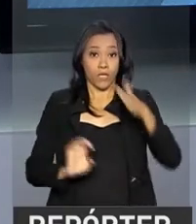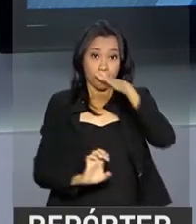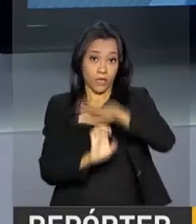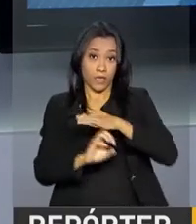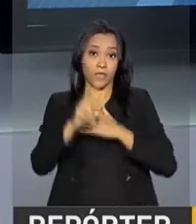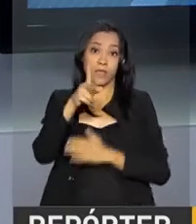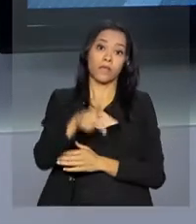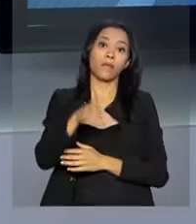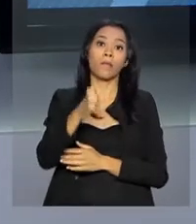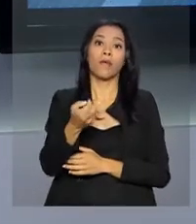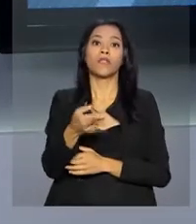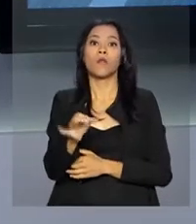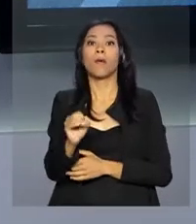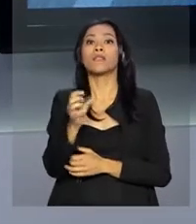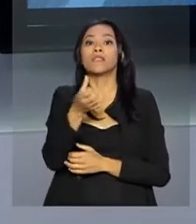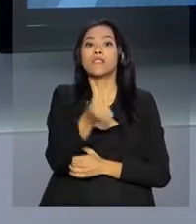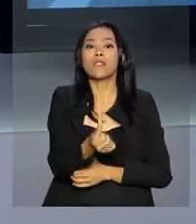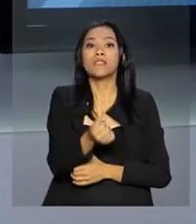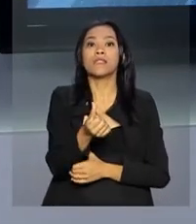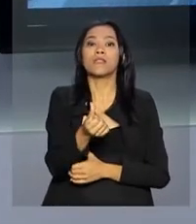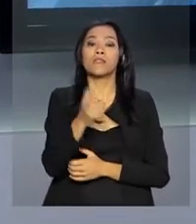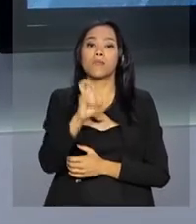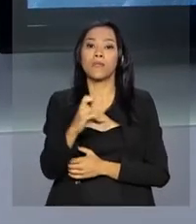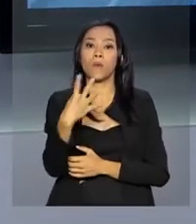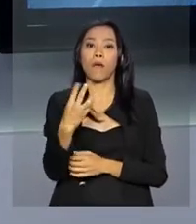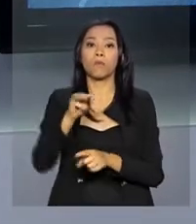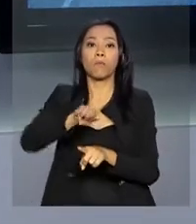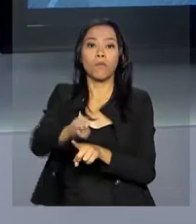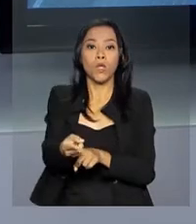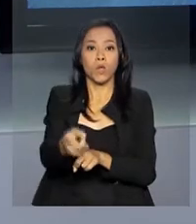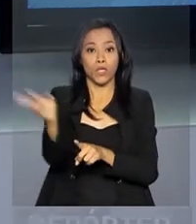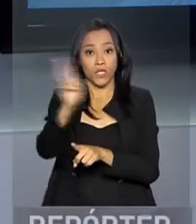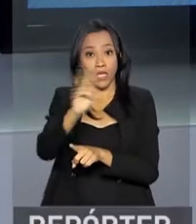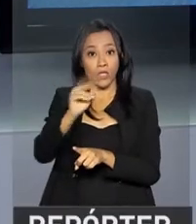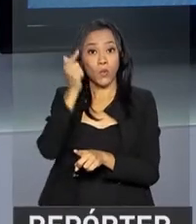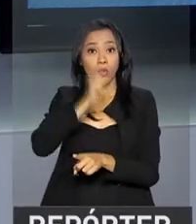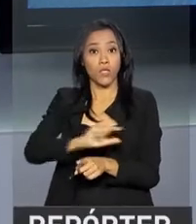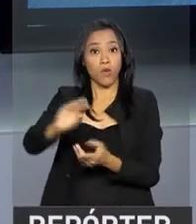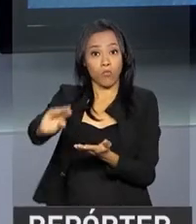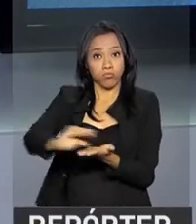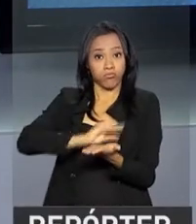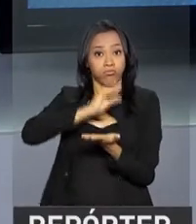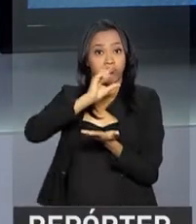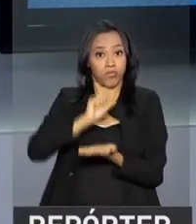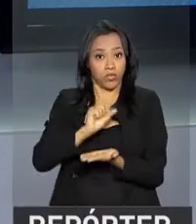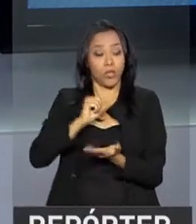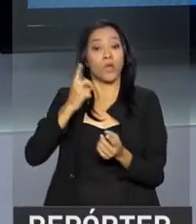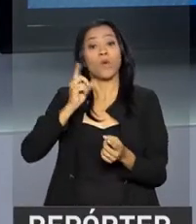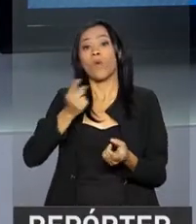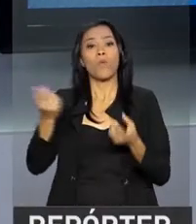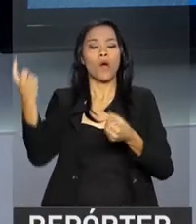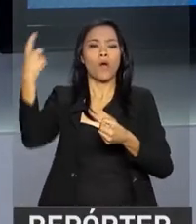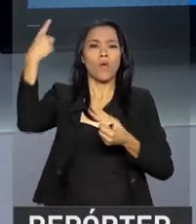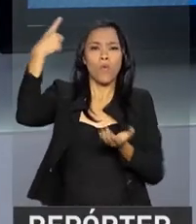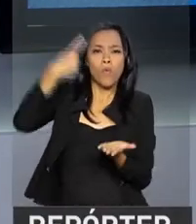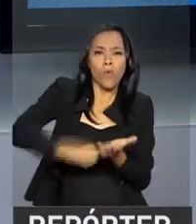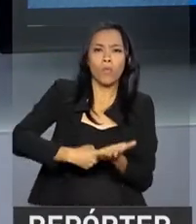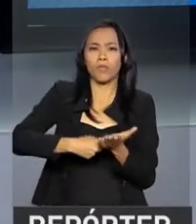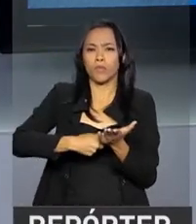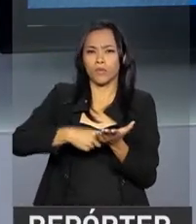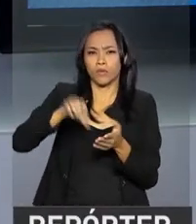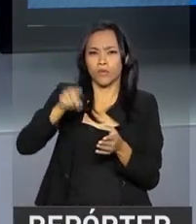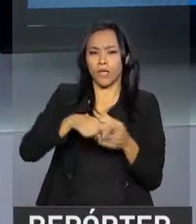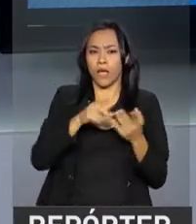de 654 milhões de reais por meio de acordos de colaboração celebrados no âmbito da operação lava-jato